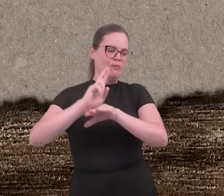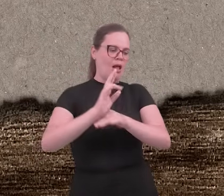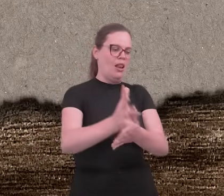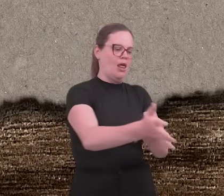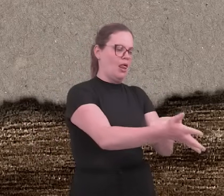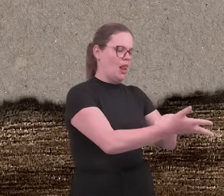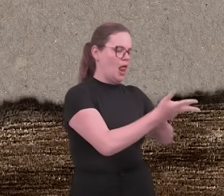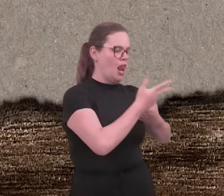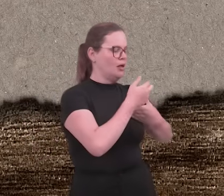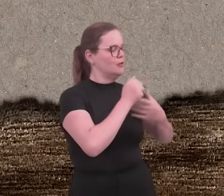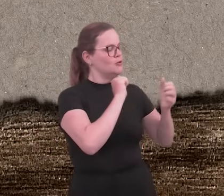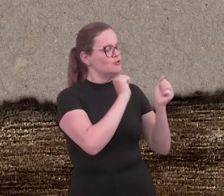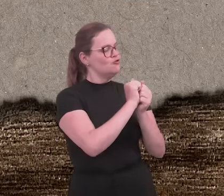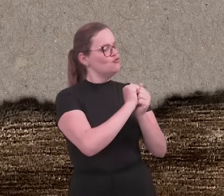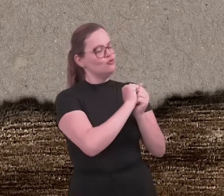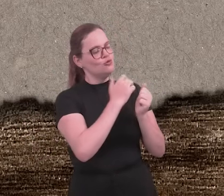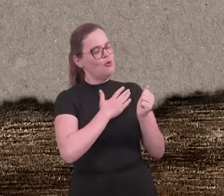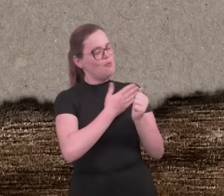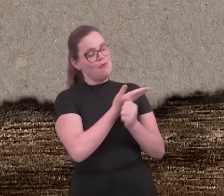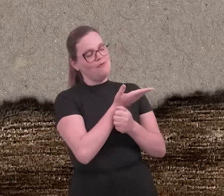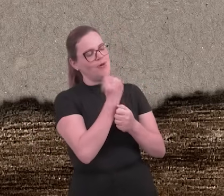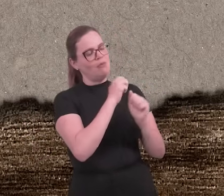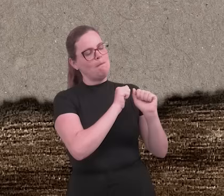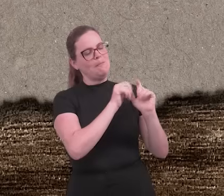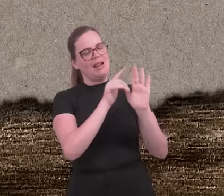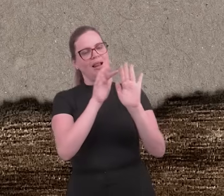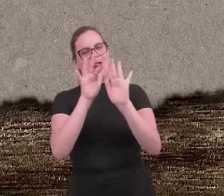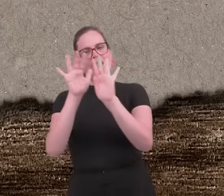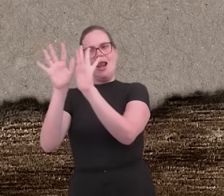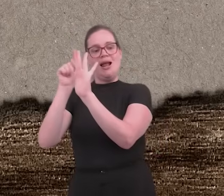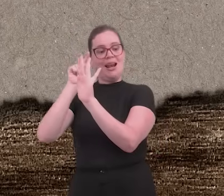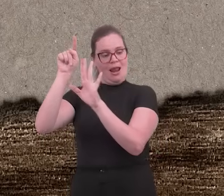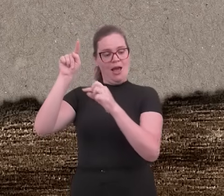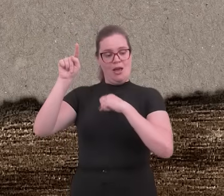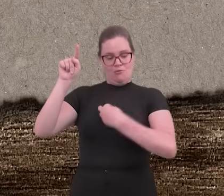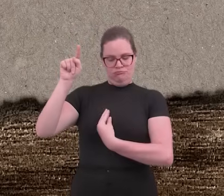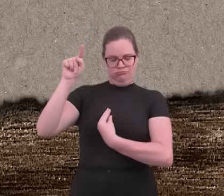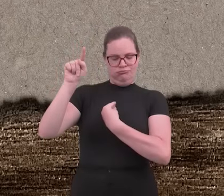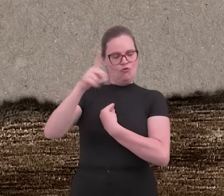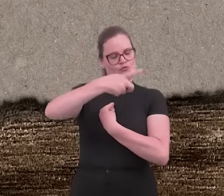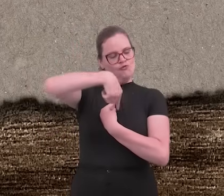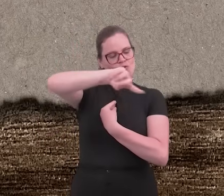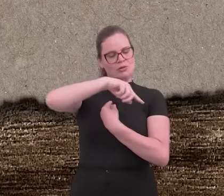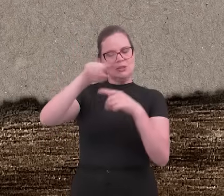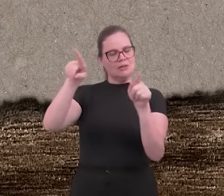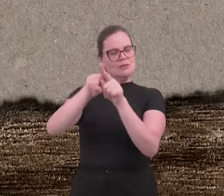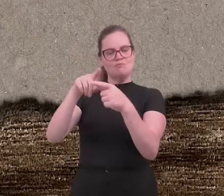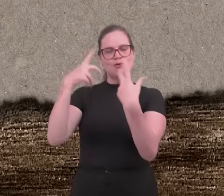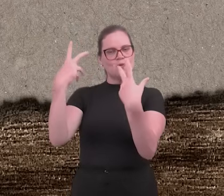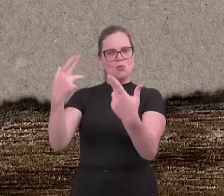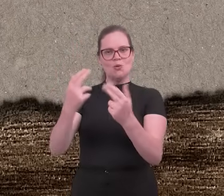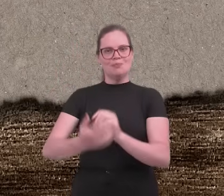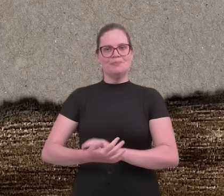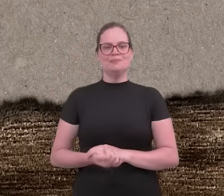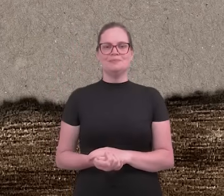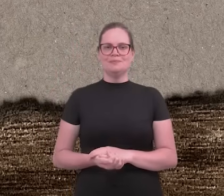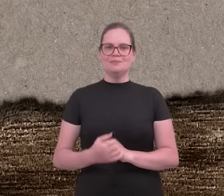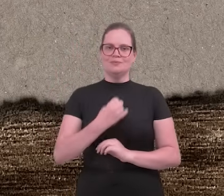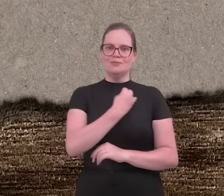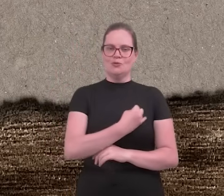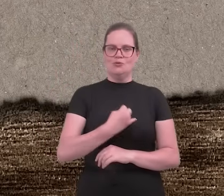vez e vos levarei para mim mesmo, para que onde eu estiver, estejais vós